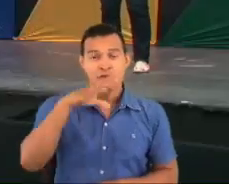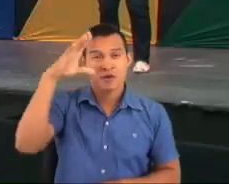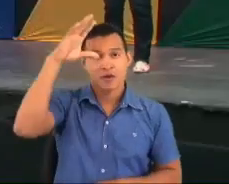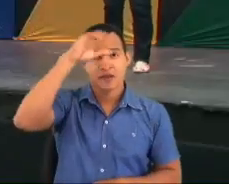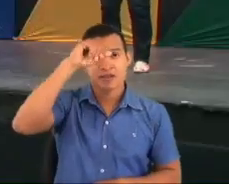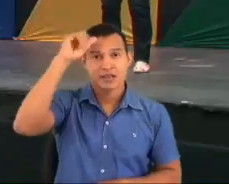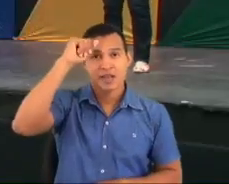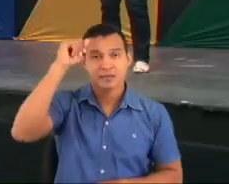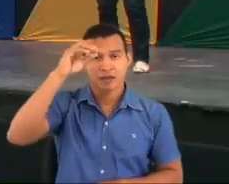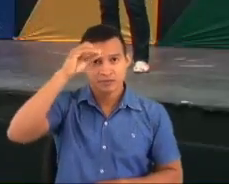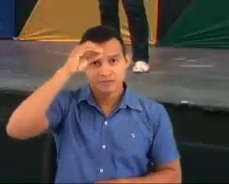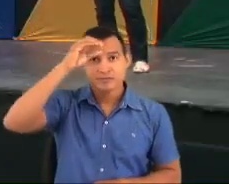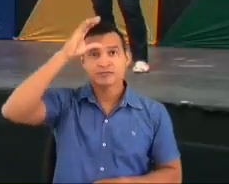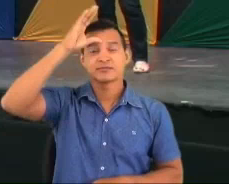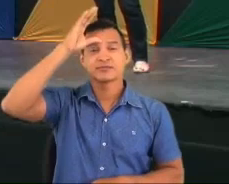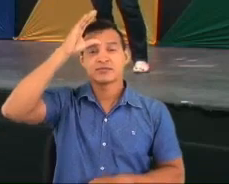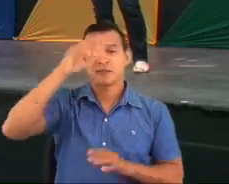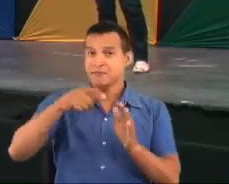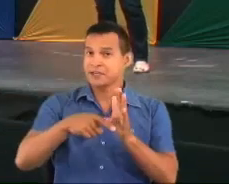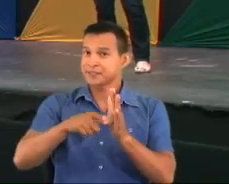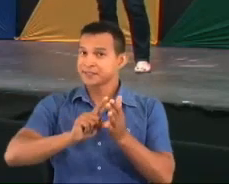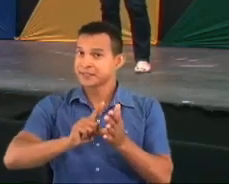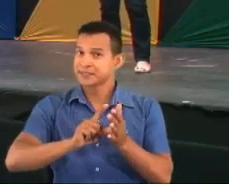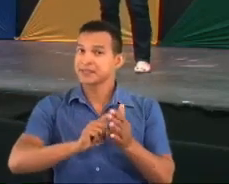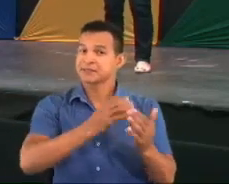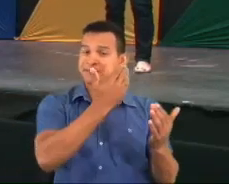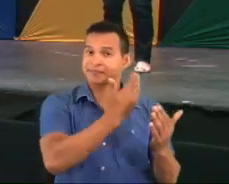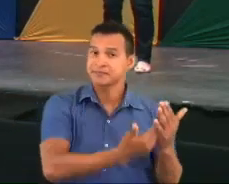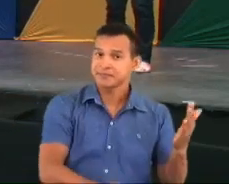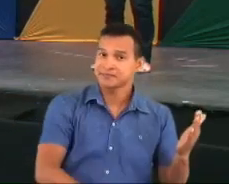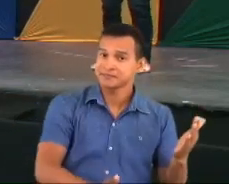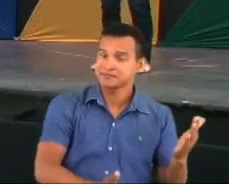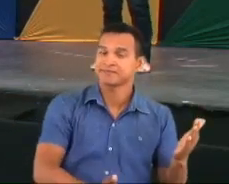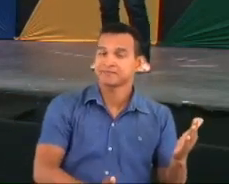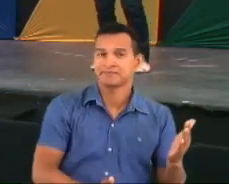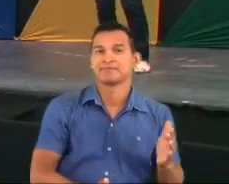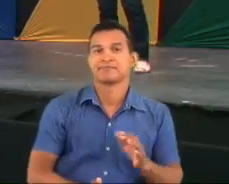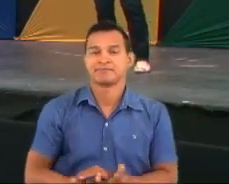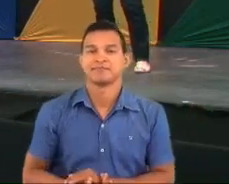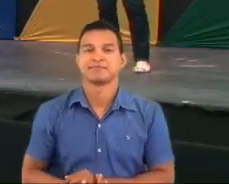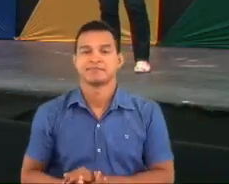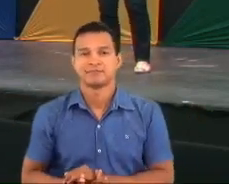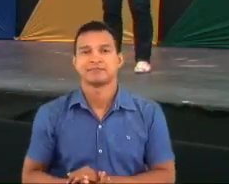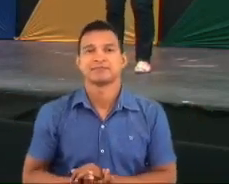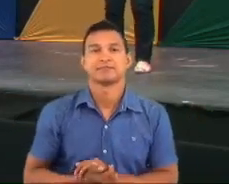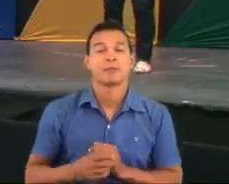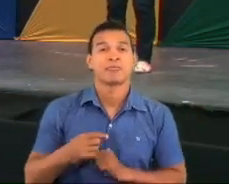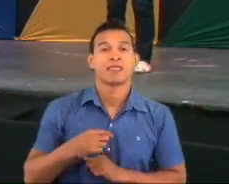gente tem que perder. Então vamos cantar, hein? Vai, Nova Jovem!